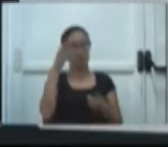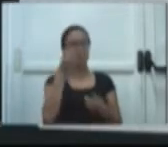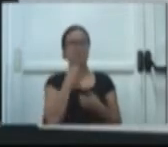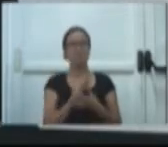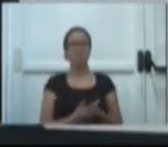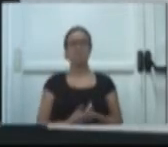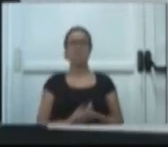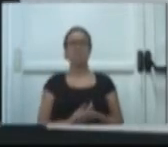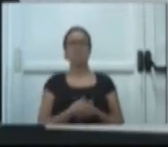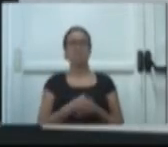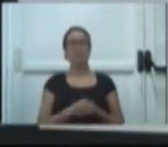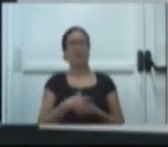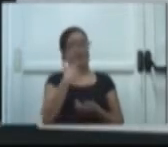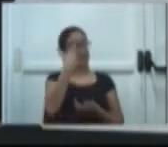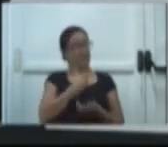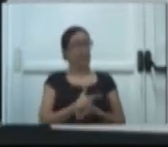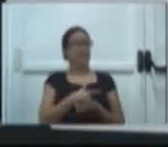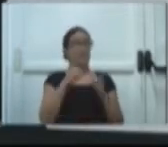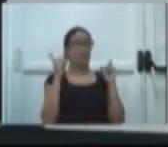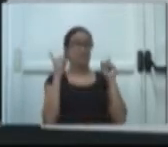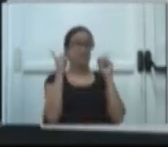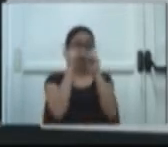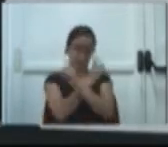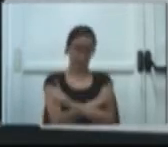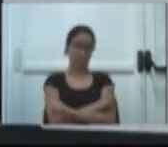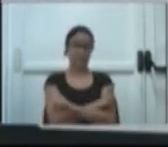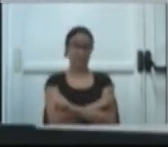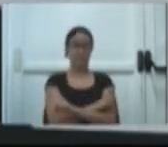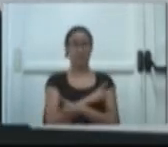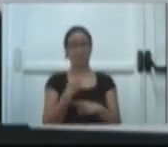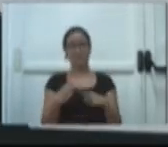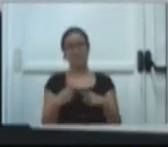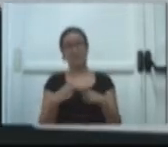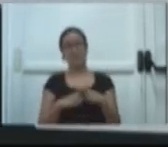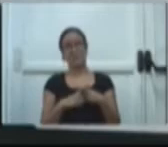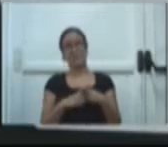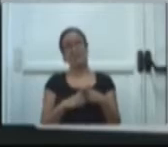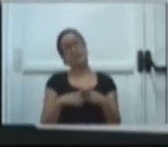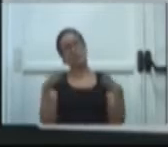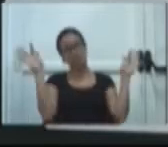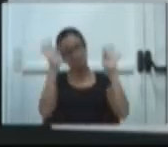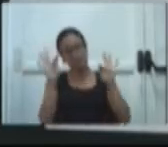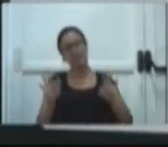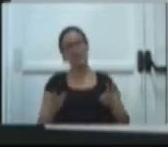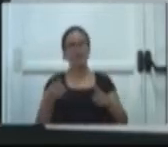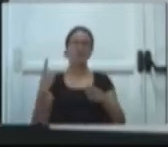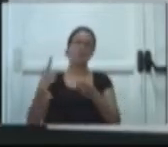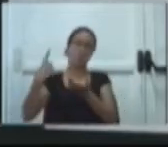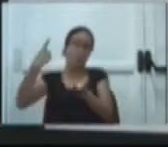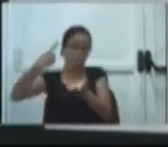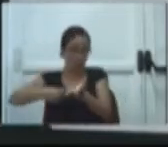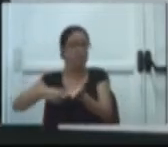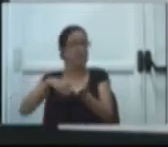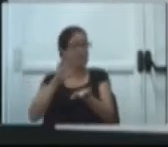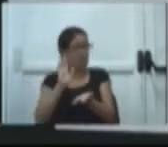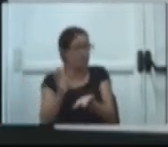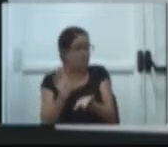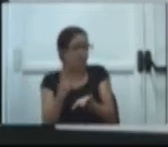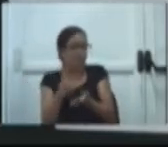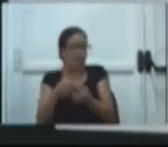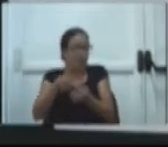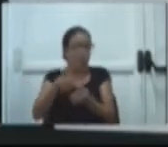ser sindicalista, né? Feliz por estar fechando um acordo já com a Câmara Municipal, mas, ao mesmo